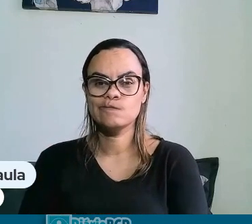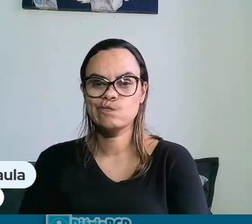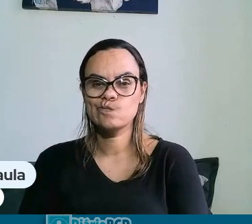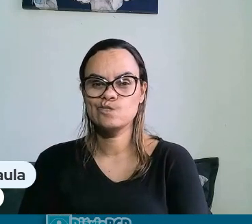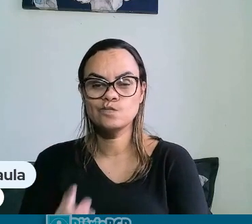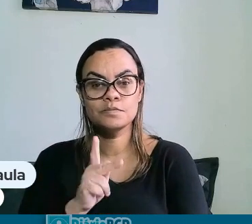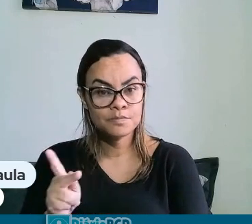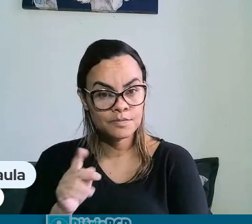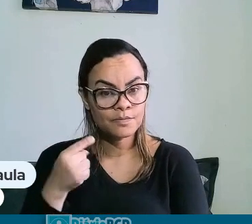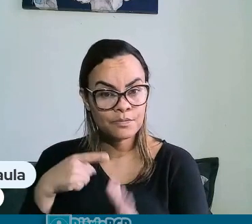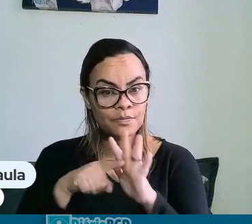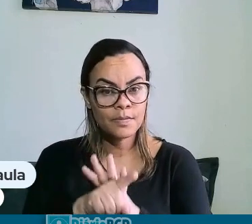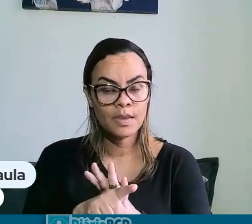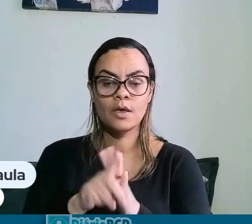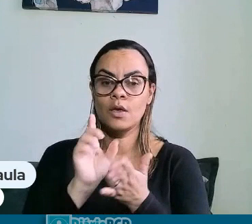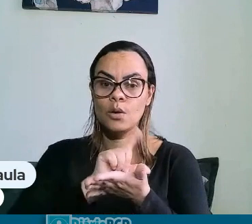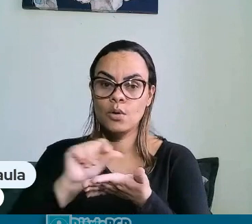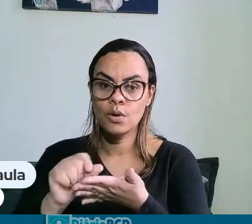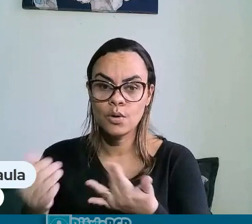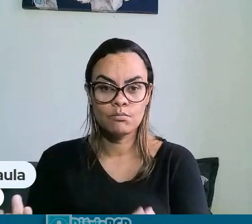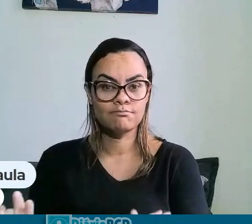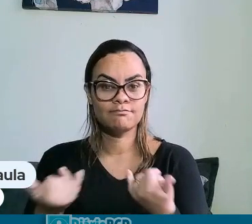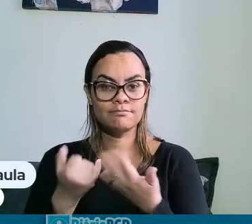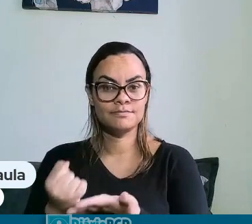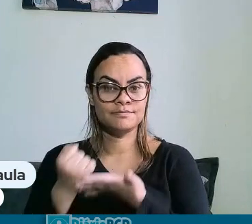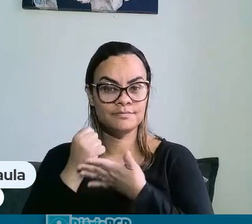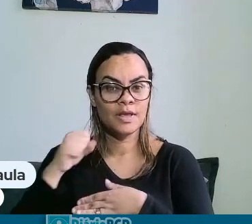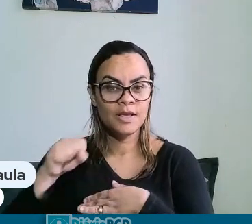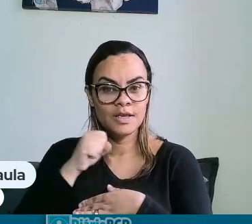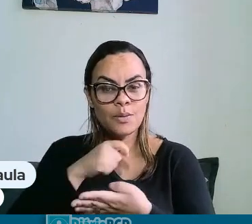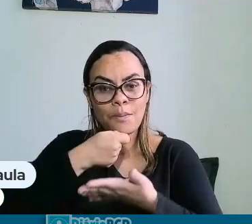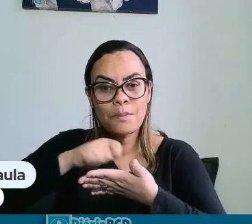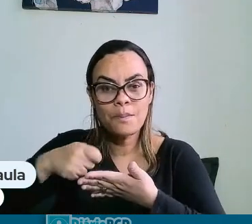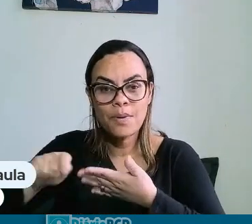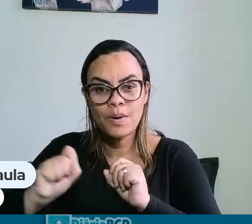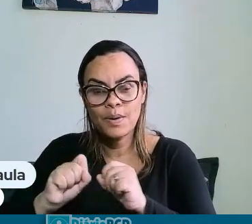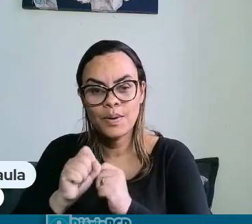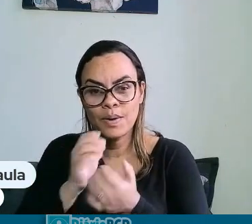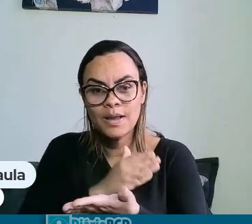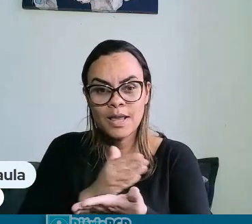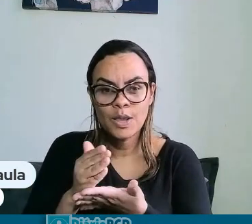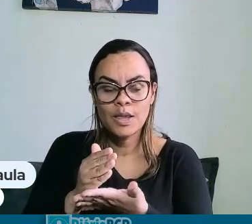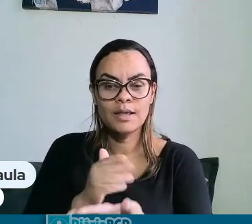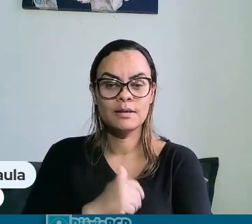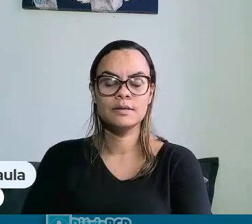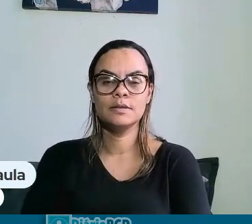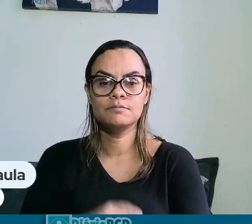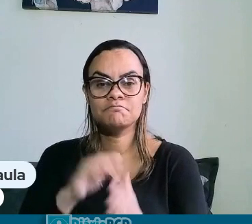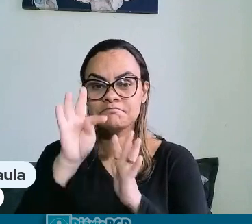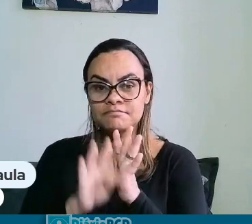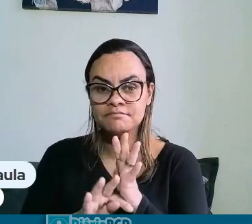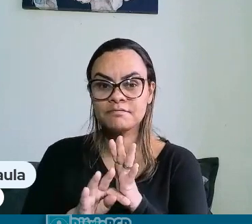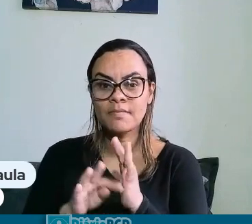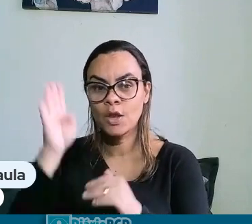Professor Ives, em um dos artigos que eu recebi da sua assessoria, vocês escreveram, logo no início do artigo, né? Uma nação que